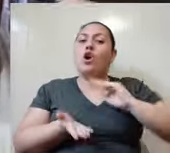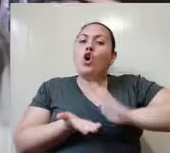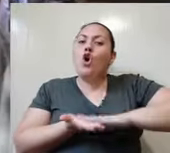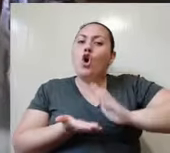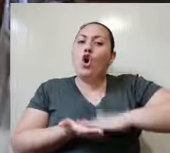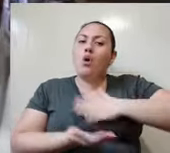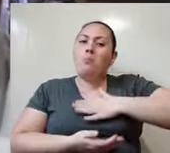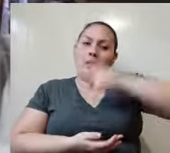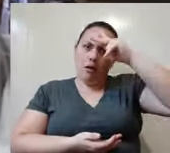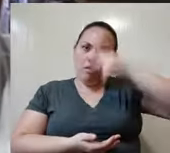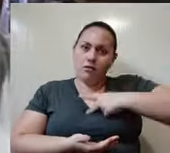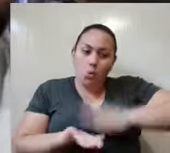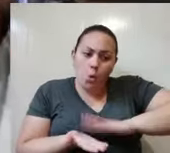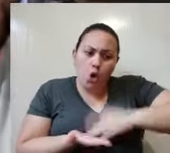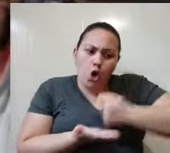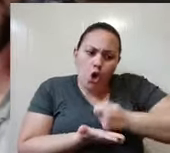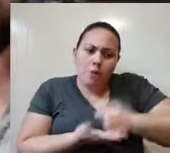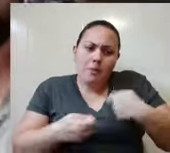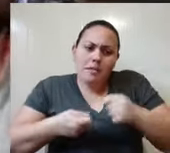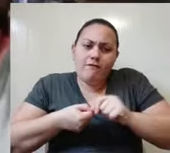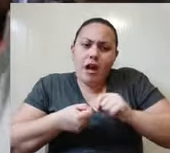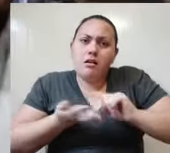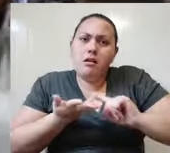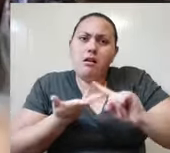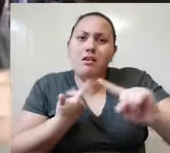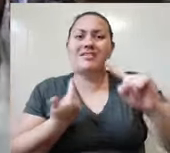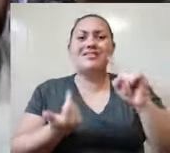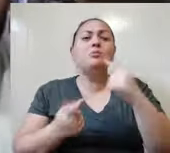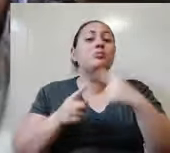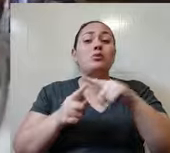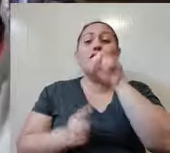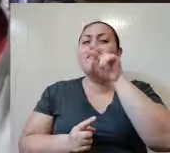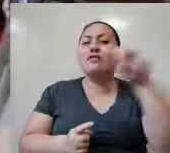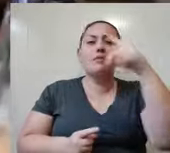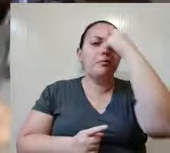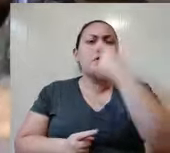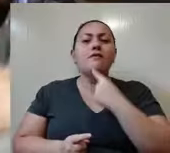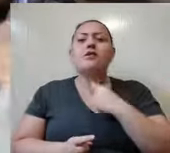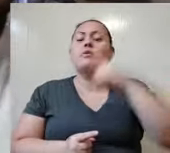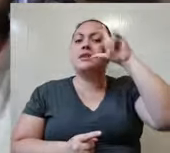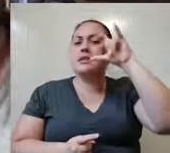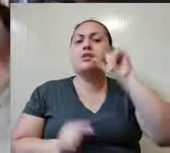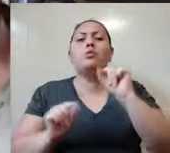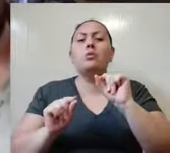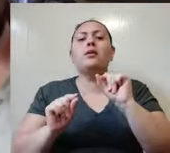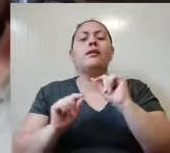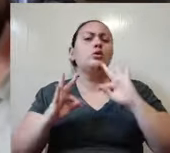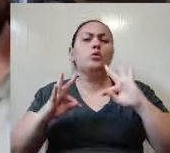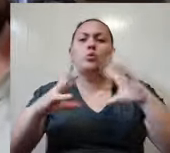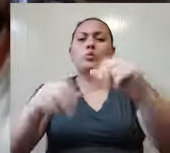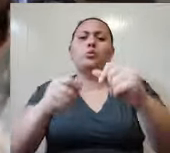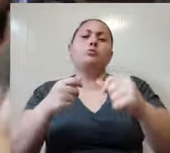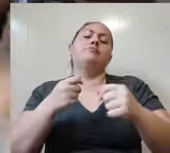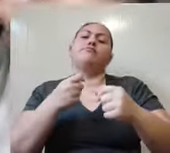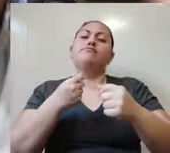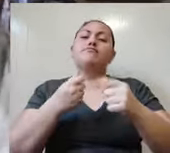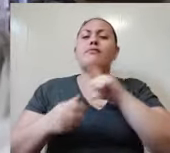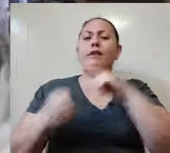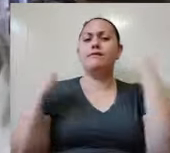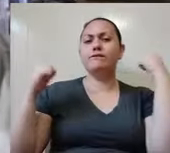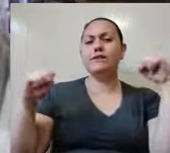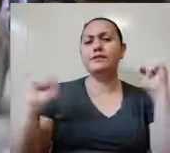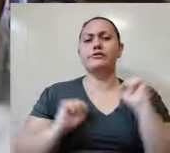vê diversos perfis no Instagram de todo mundo fitness, todo mundo comendo bem, todo mundo fazendo todos os